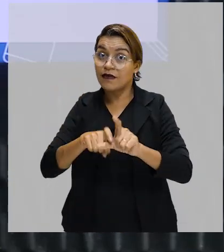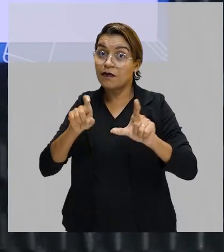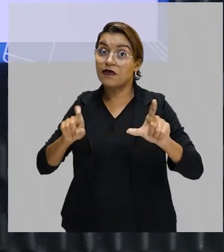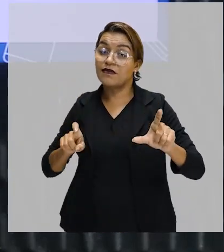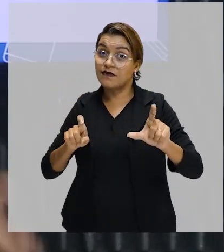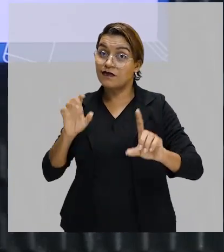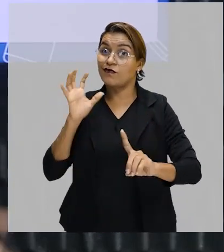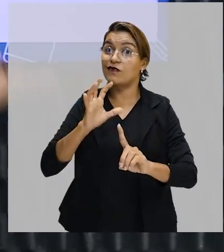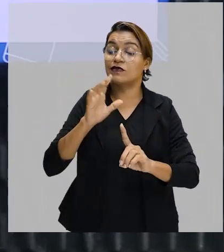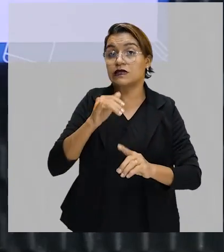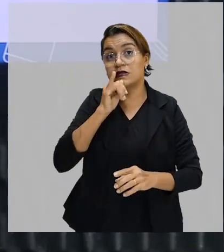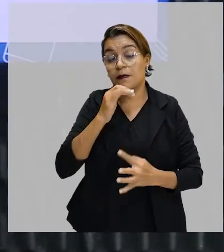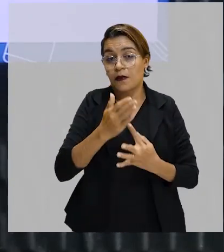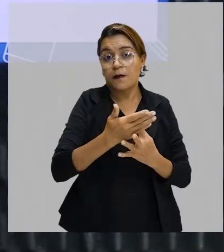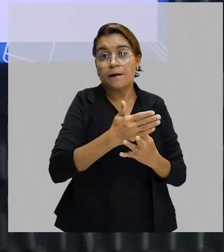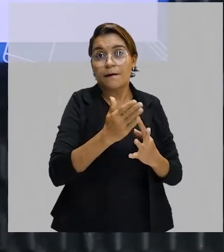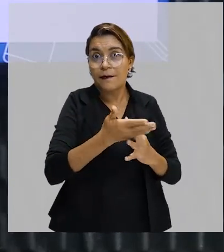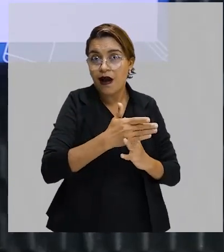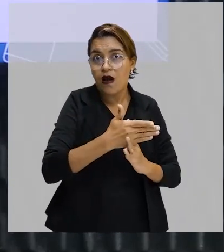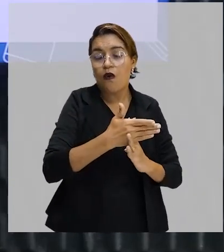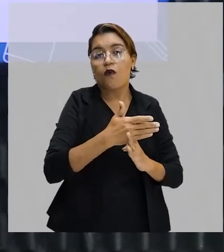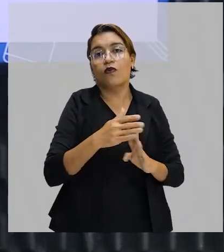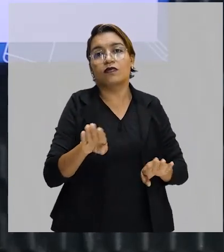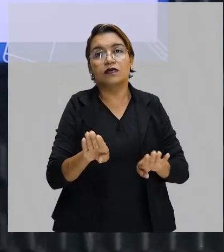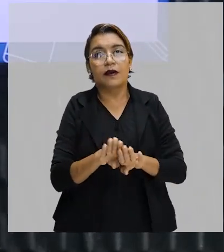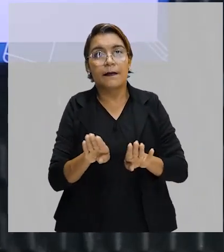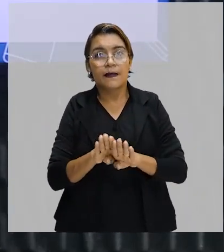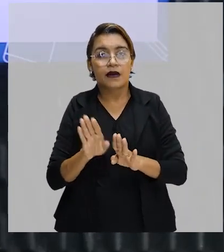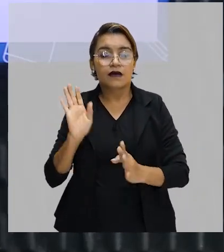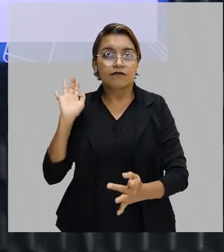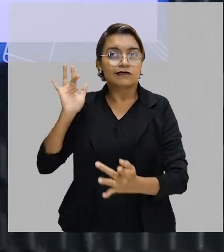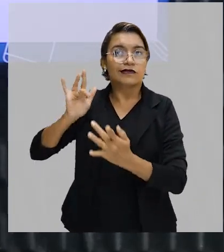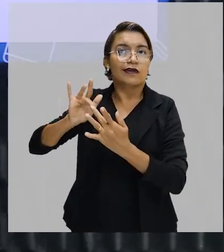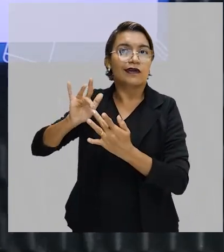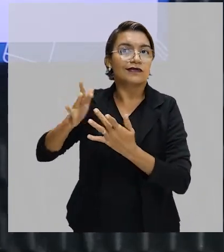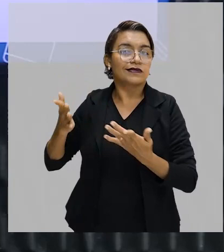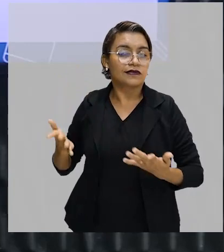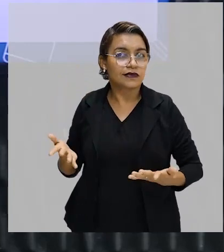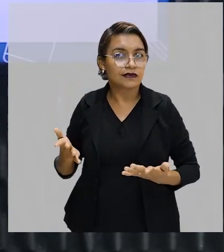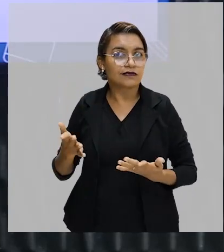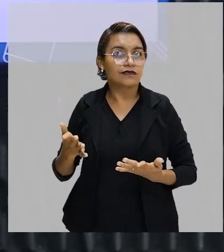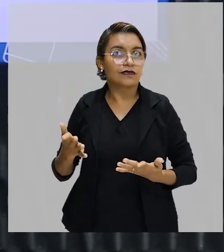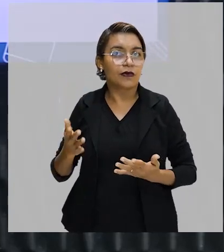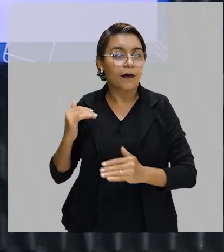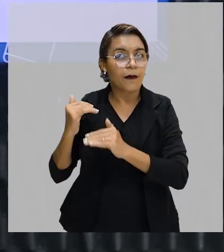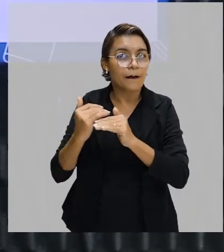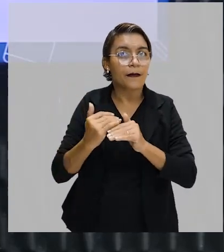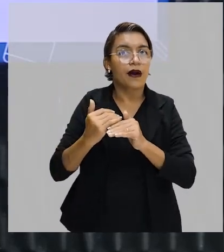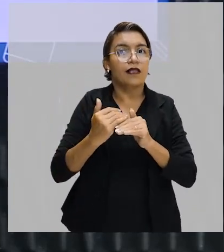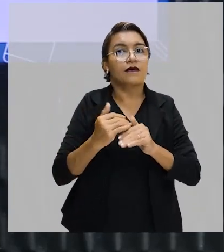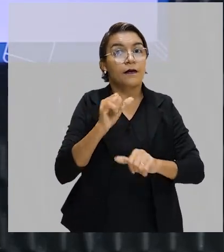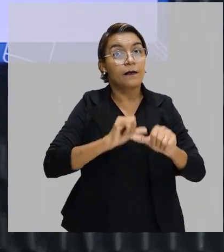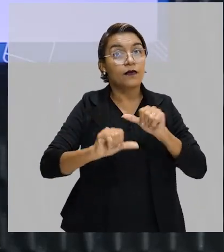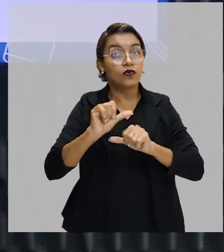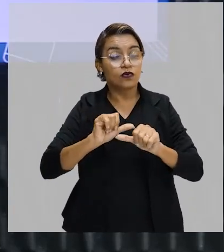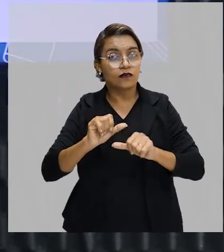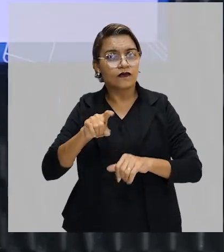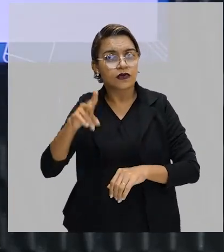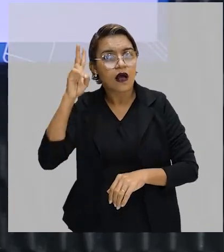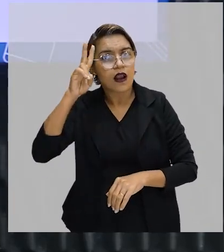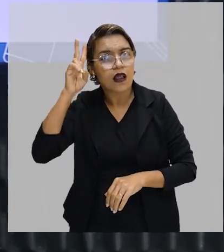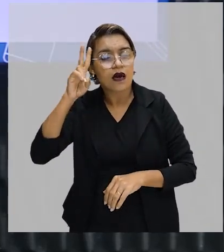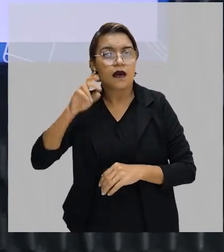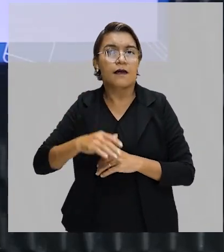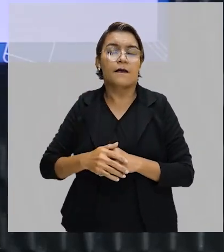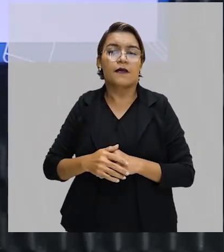então Barroco neoclassicismo padrão europeu a ruptura aconteceu no romantismo nacionalismo lembra